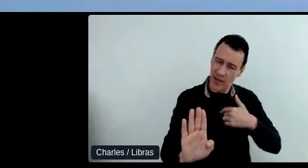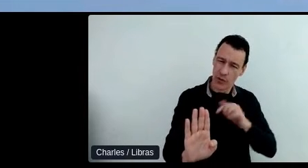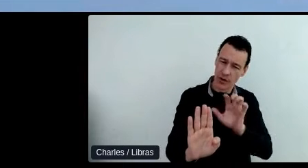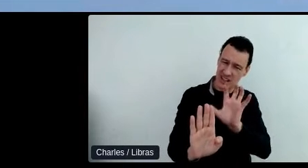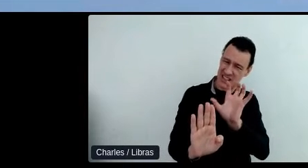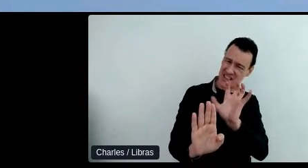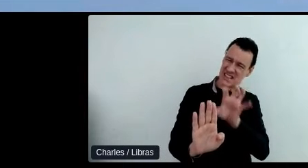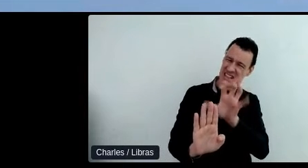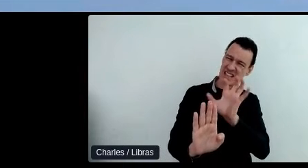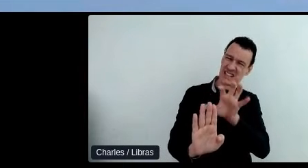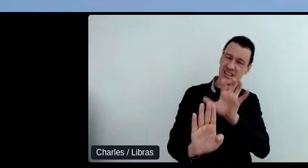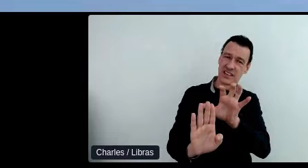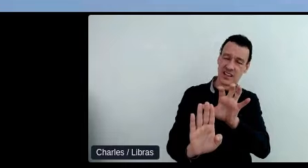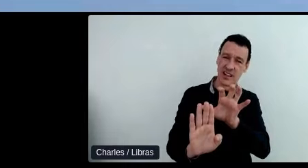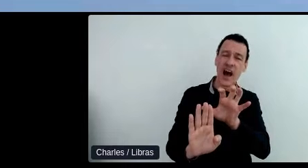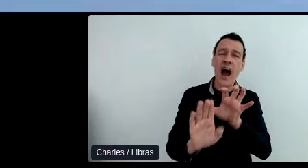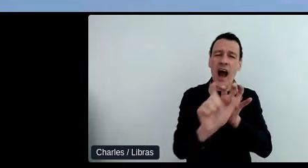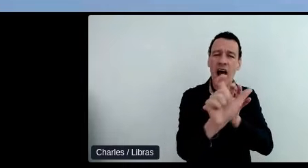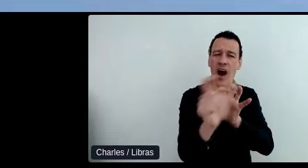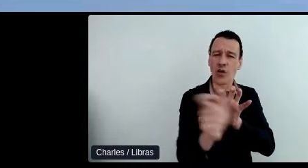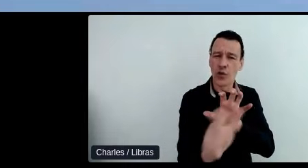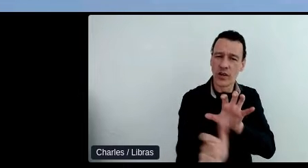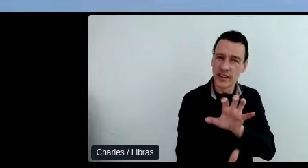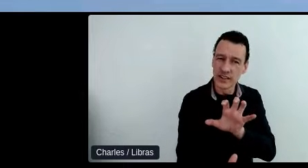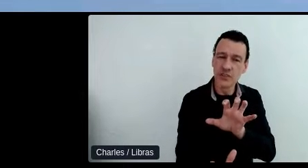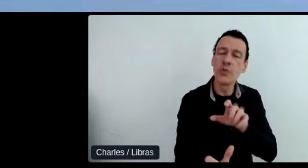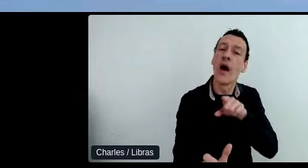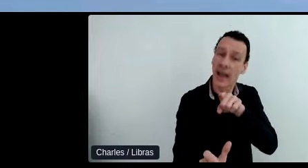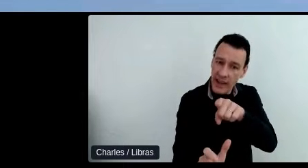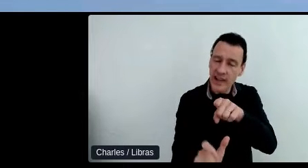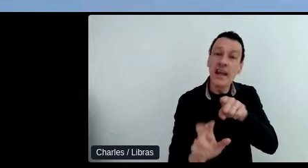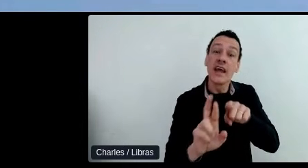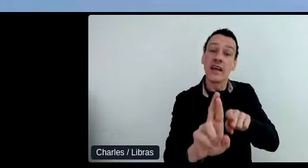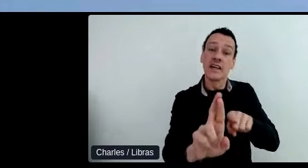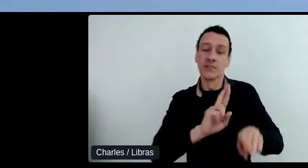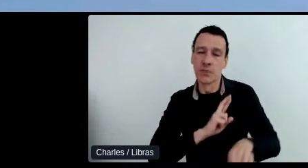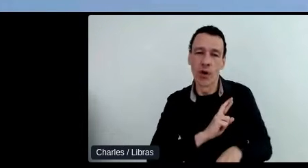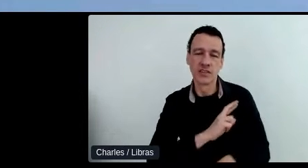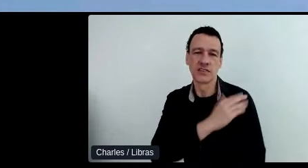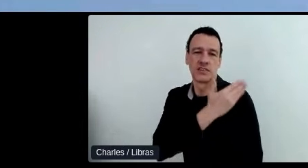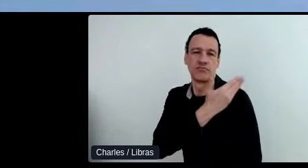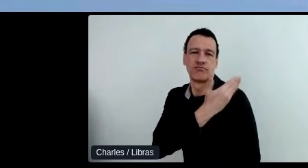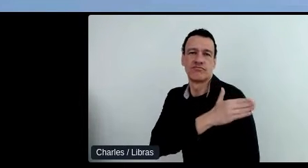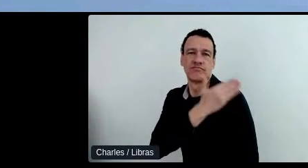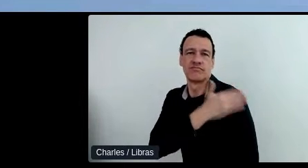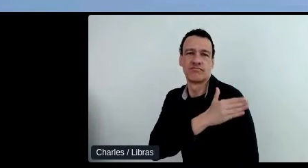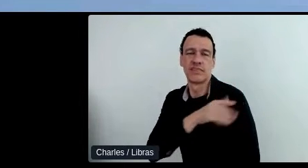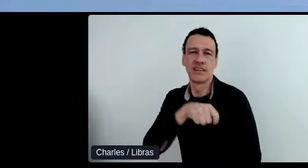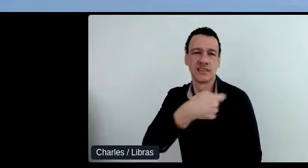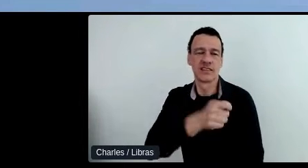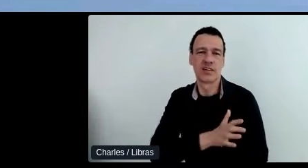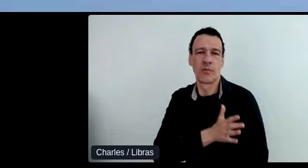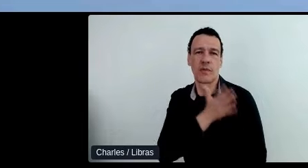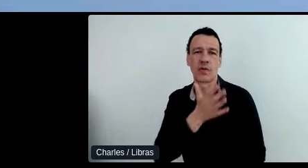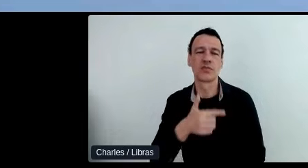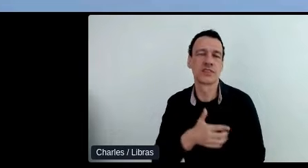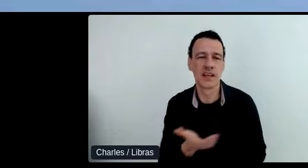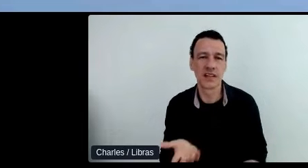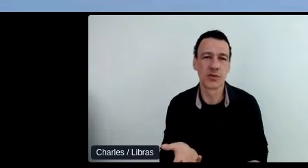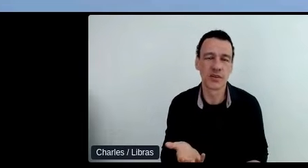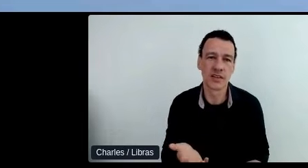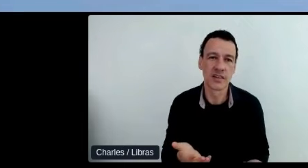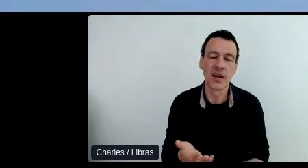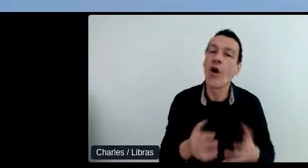o algoritmo que é preconceituoso ou são as entradas em A sobre B que vão dar uma saída